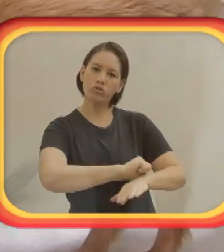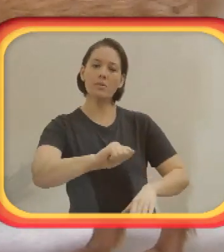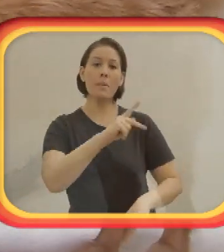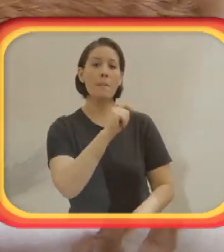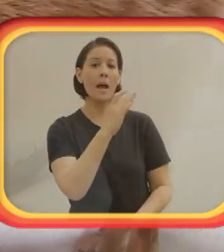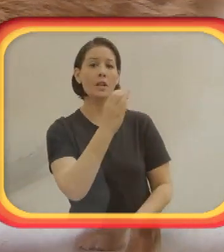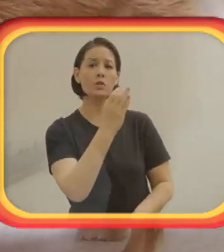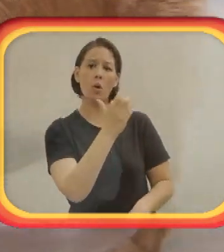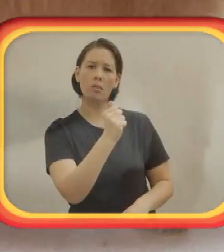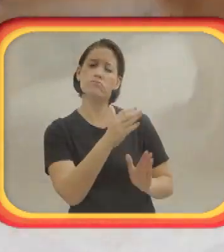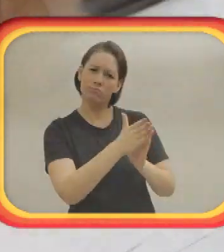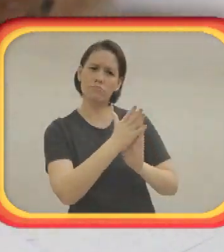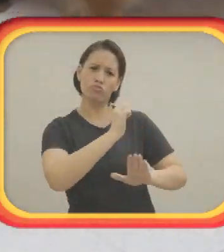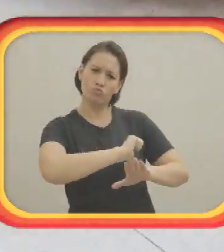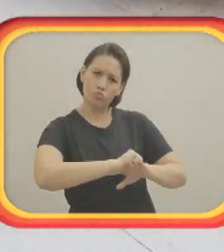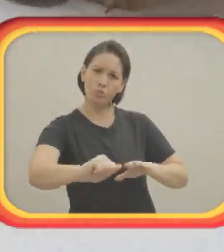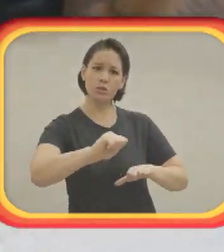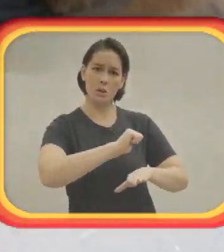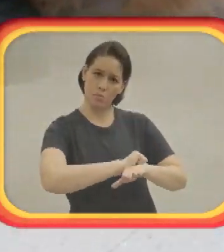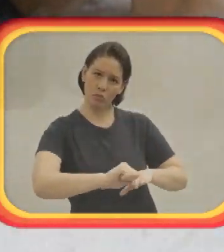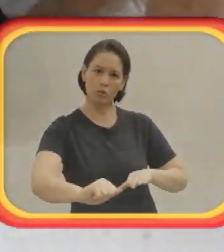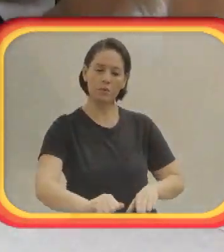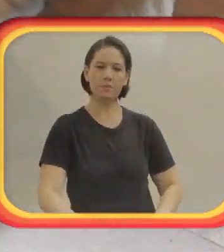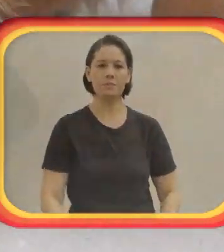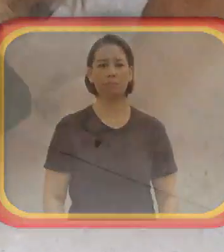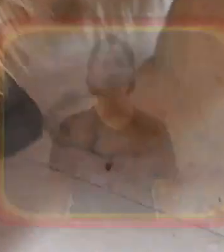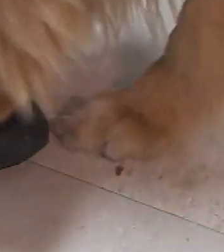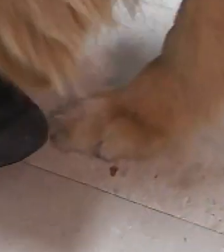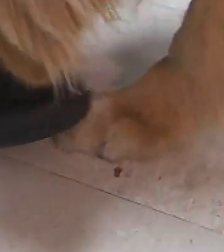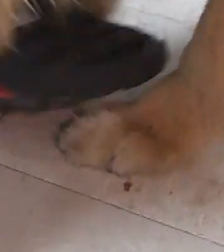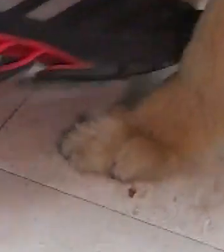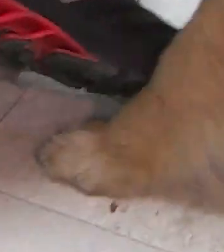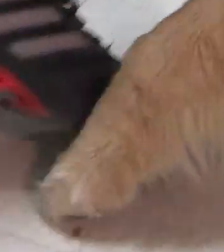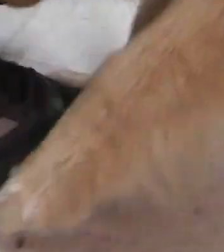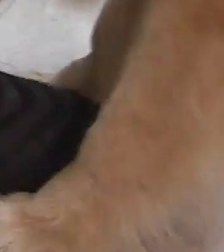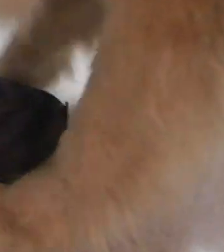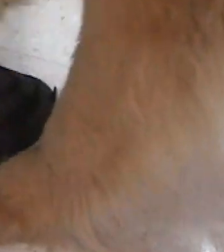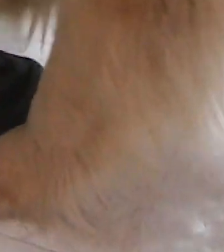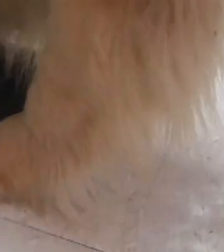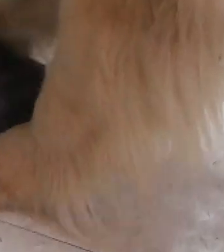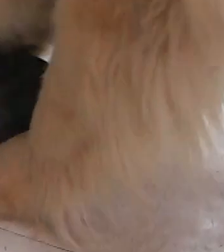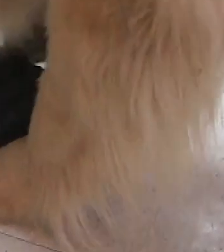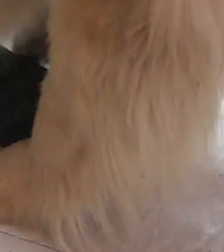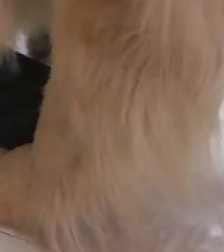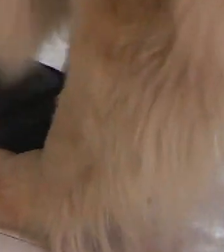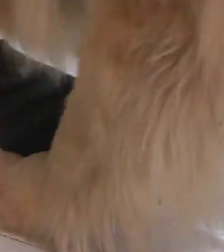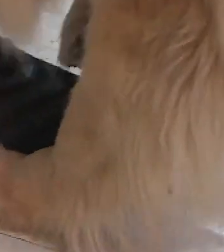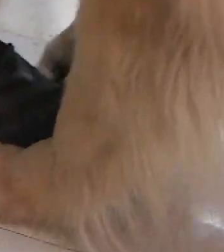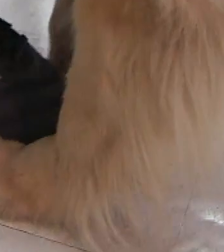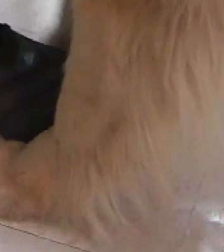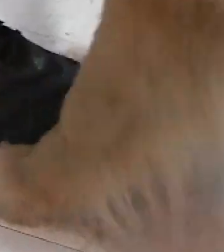Agora a meia é de cano alto, eu tenho mais dificuldade em tirar. Então eu dou o comando para ela.